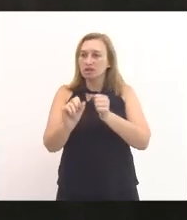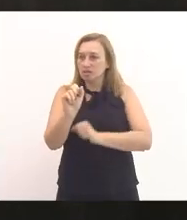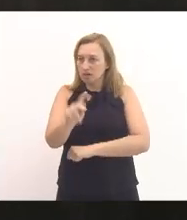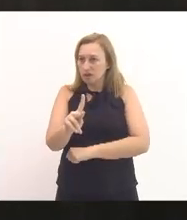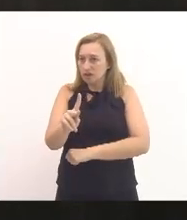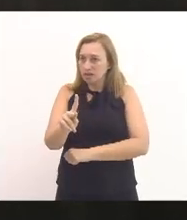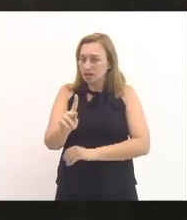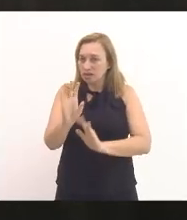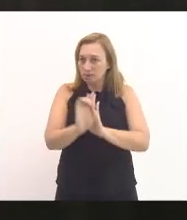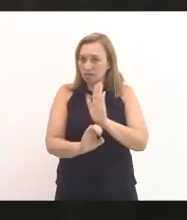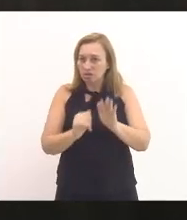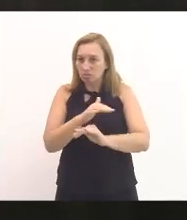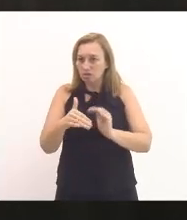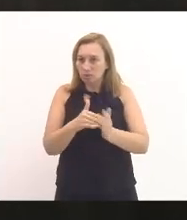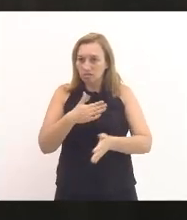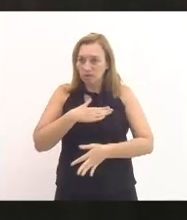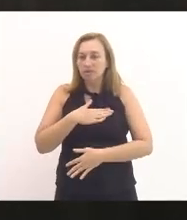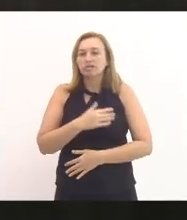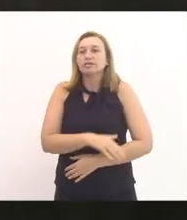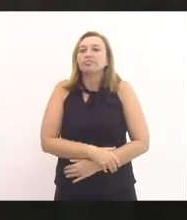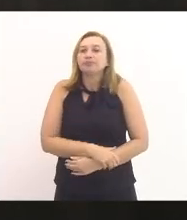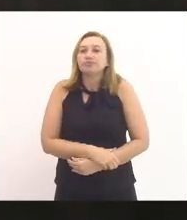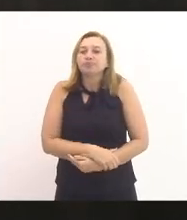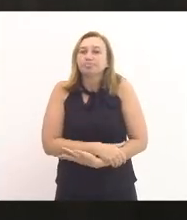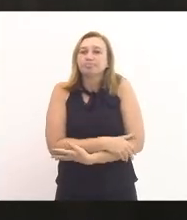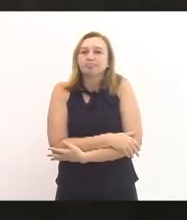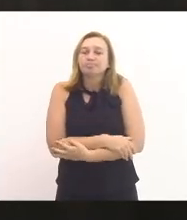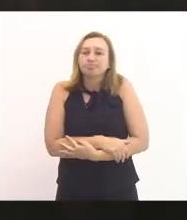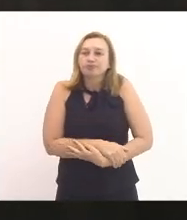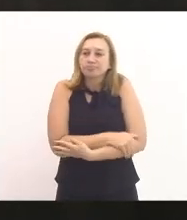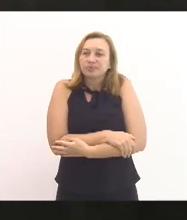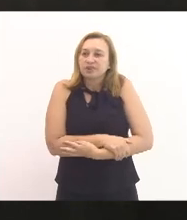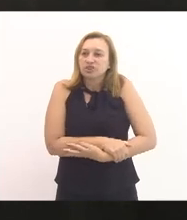minhas emendas todas muito bom